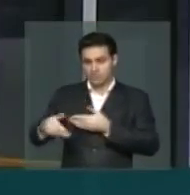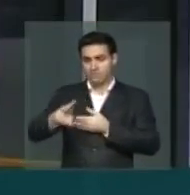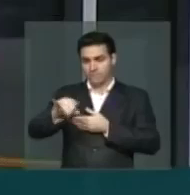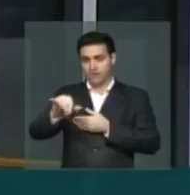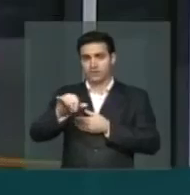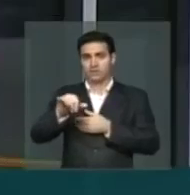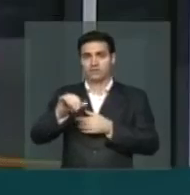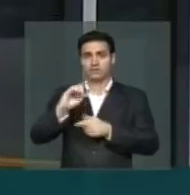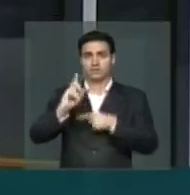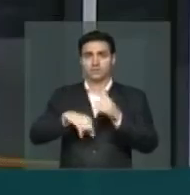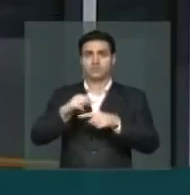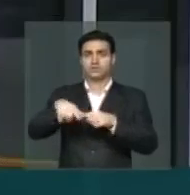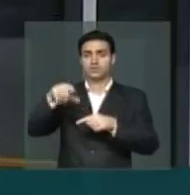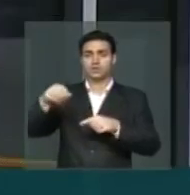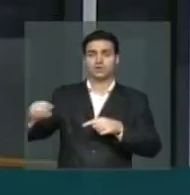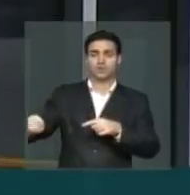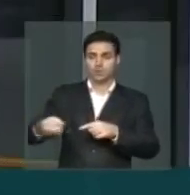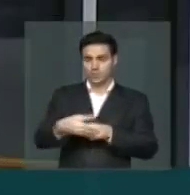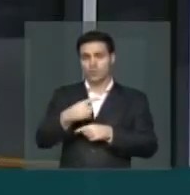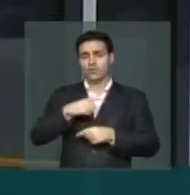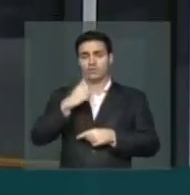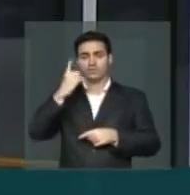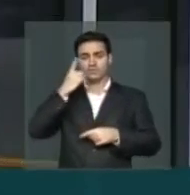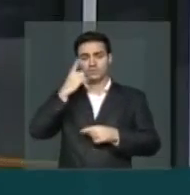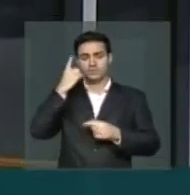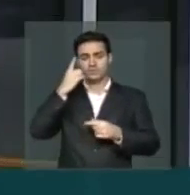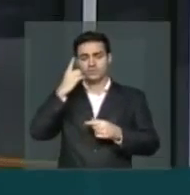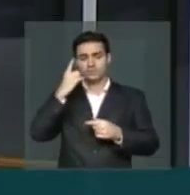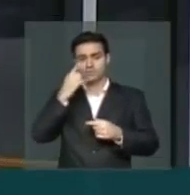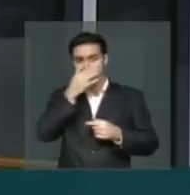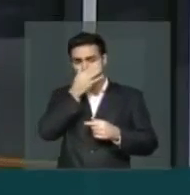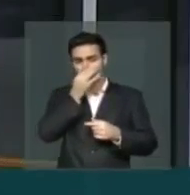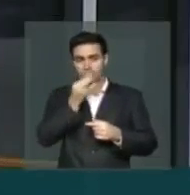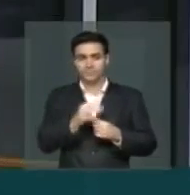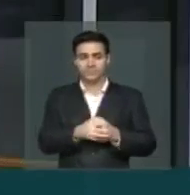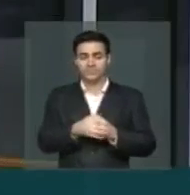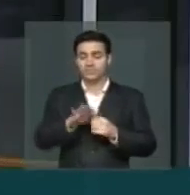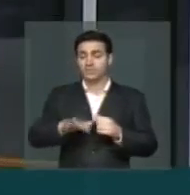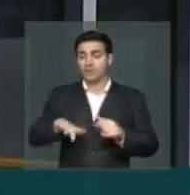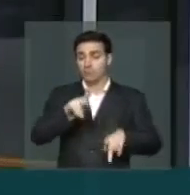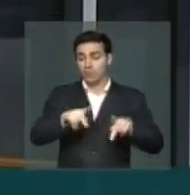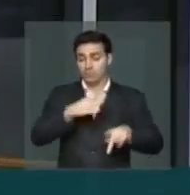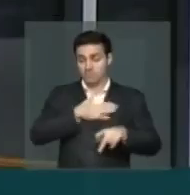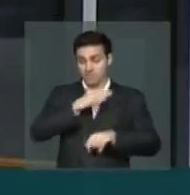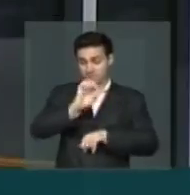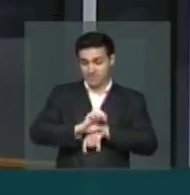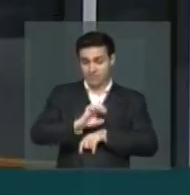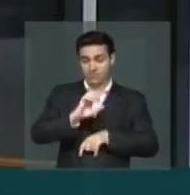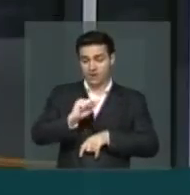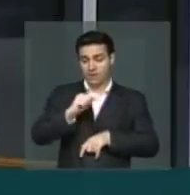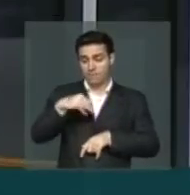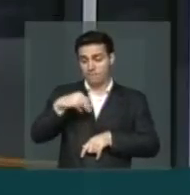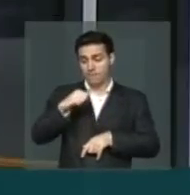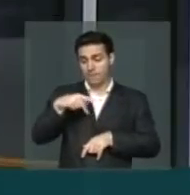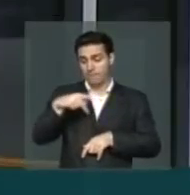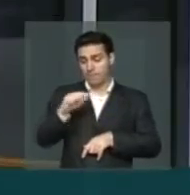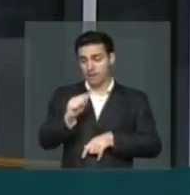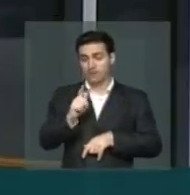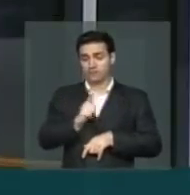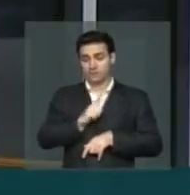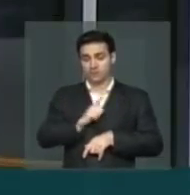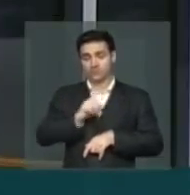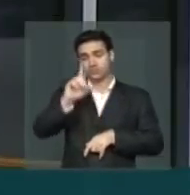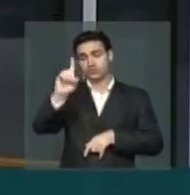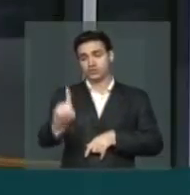a eleição de uma nova Assembleia Legislativa, a população do meu estado do Amapá tem o